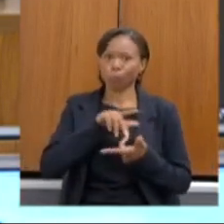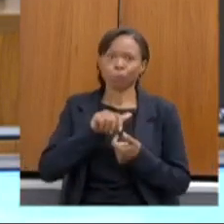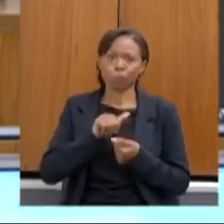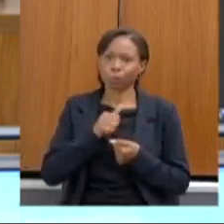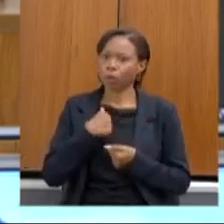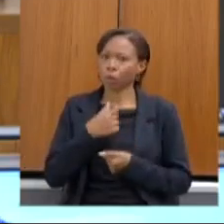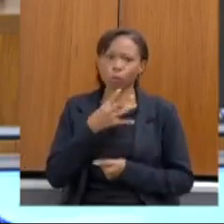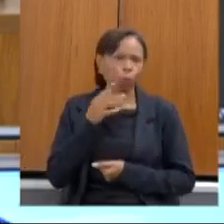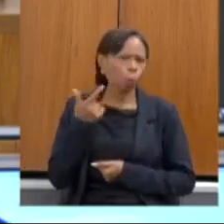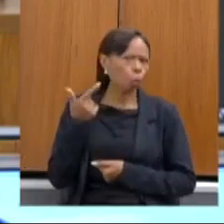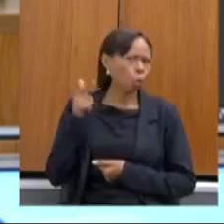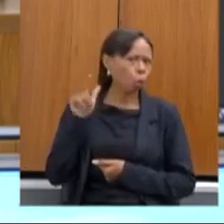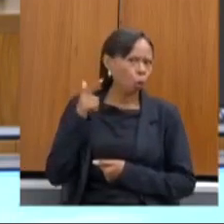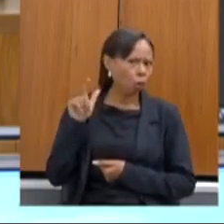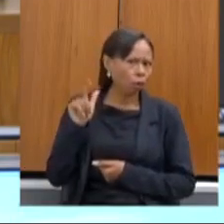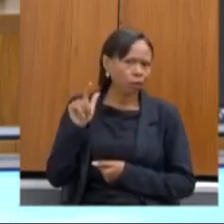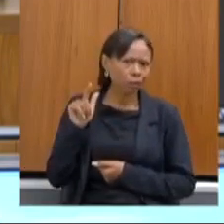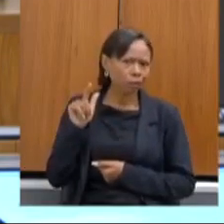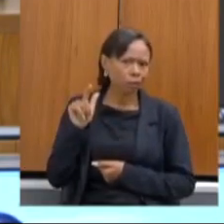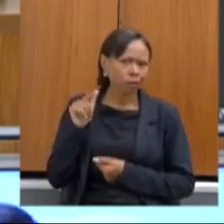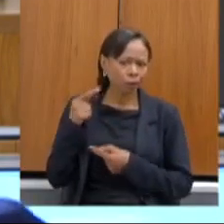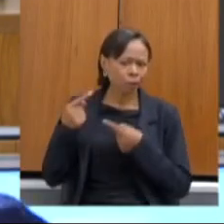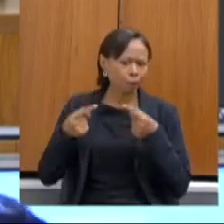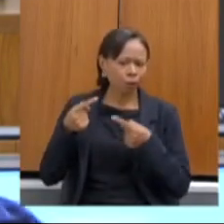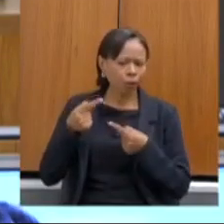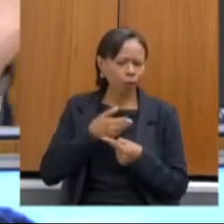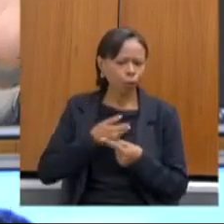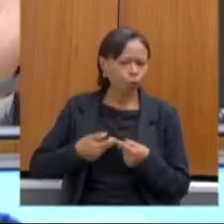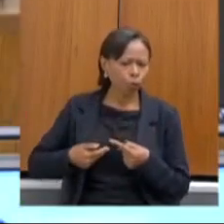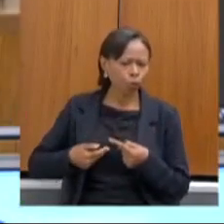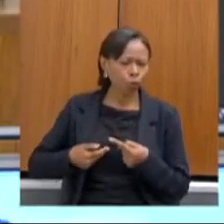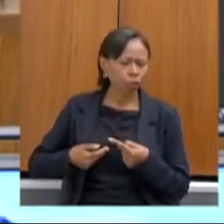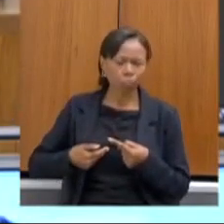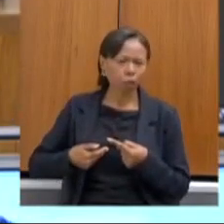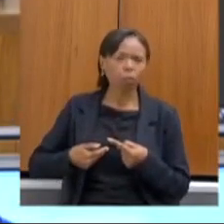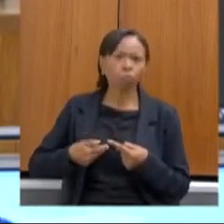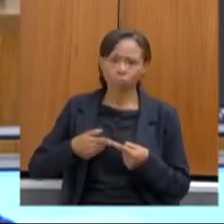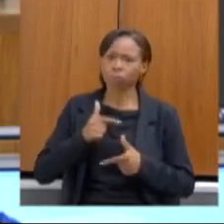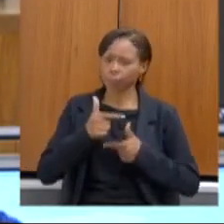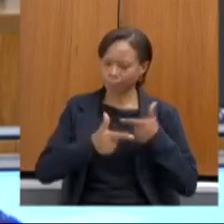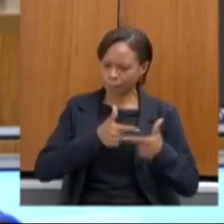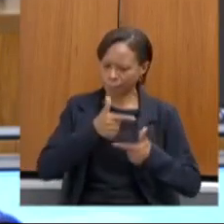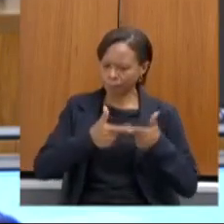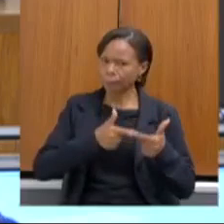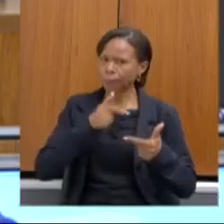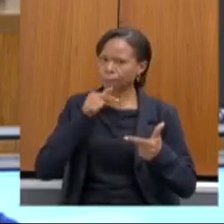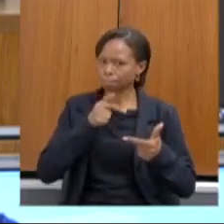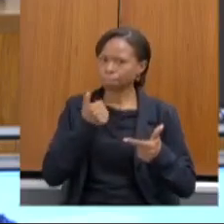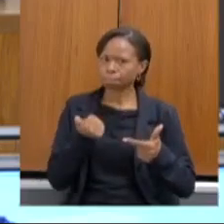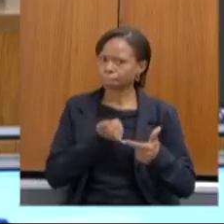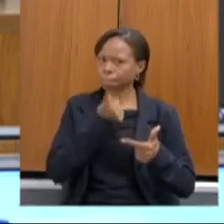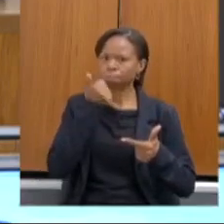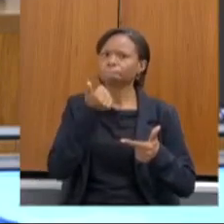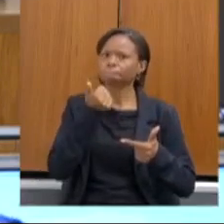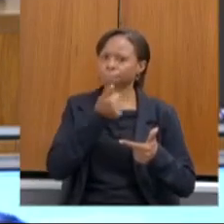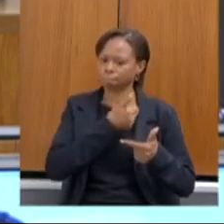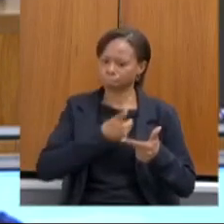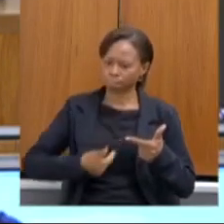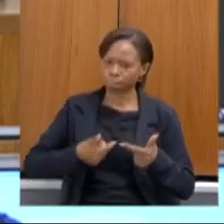política pública melhor do que emprego Então se seu treino centro muito alinhado com isso